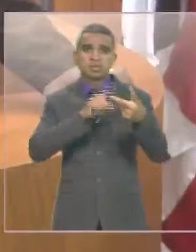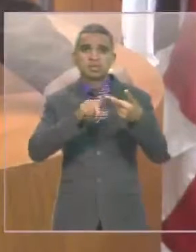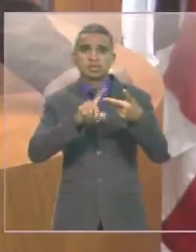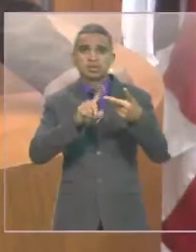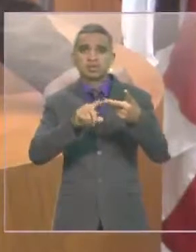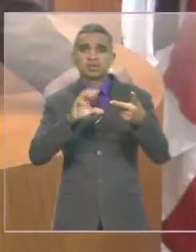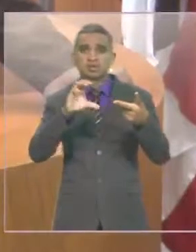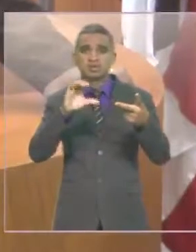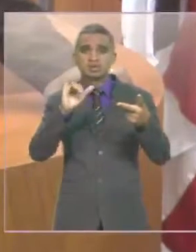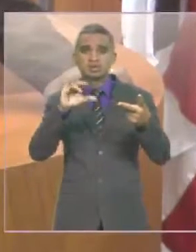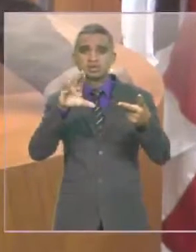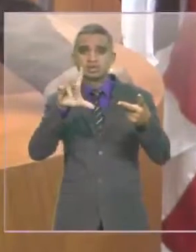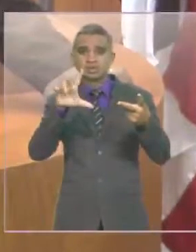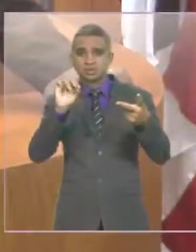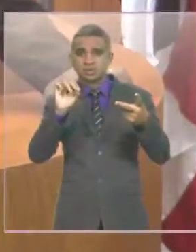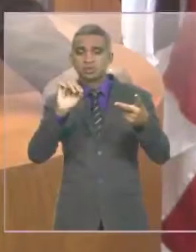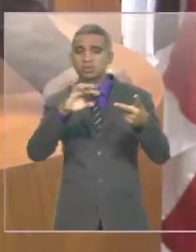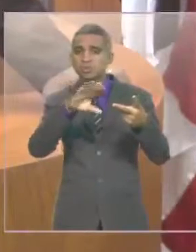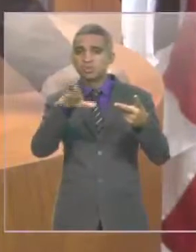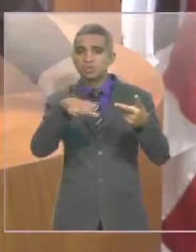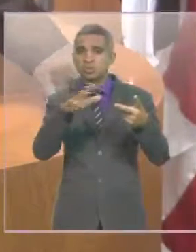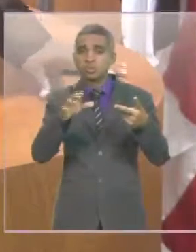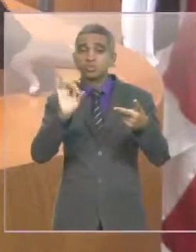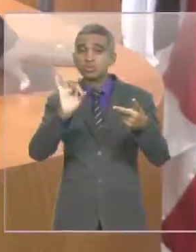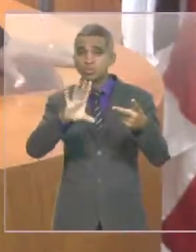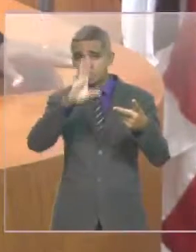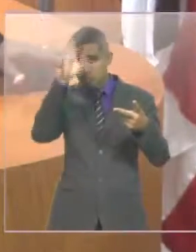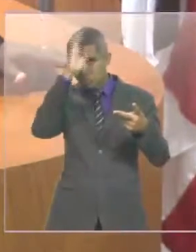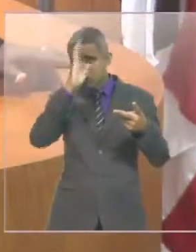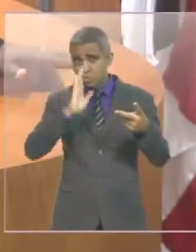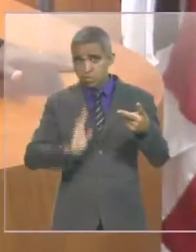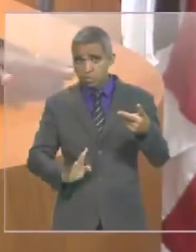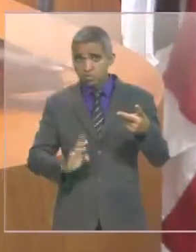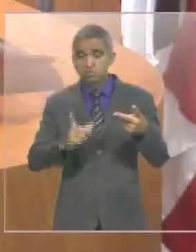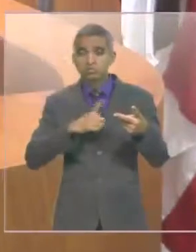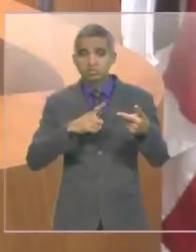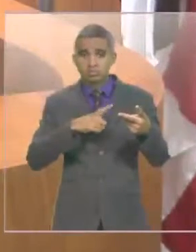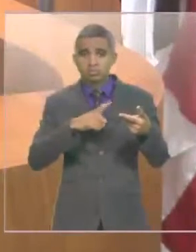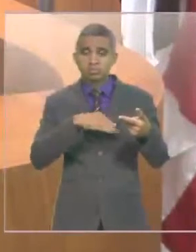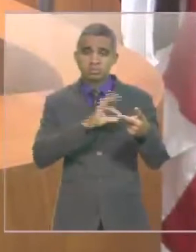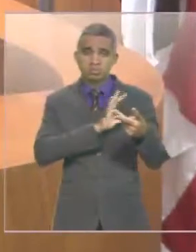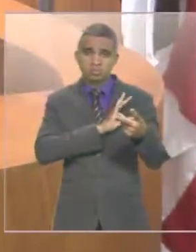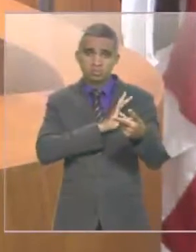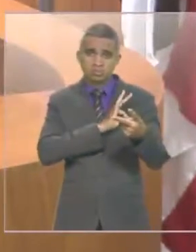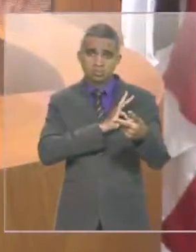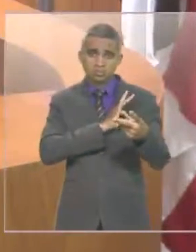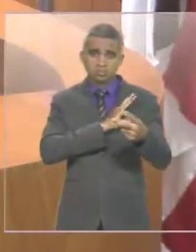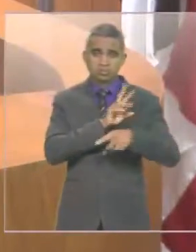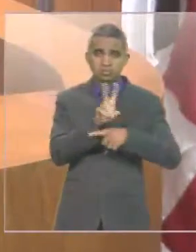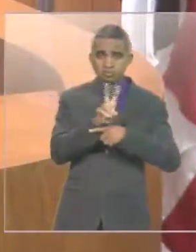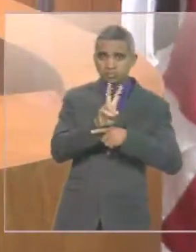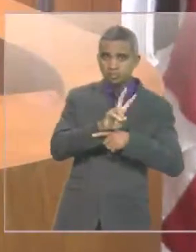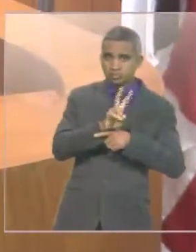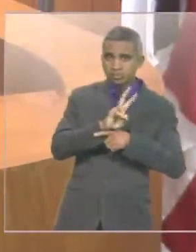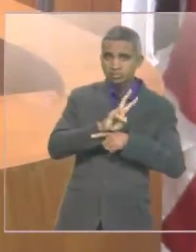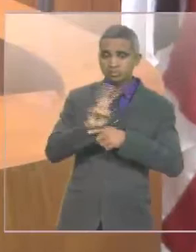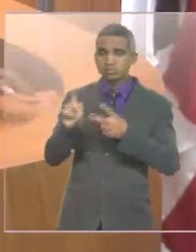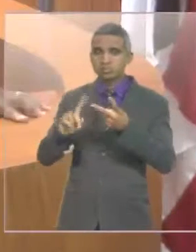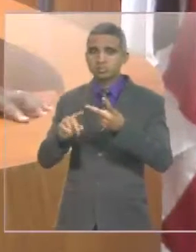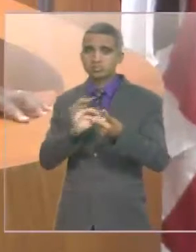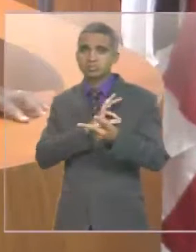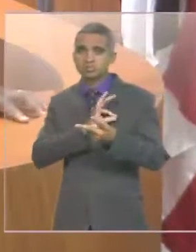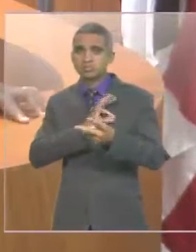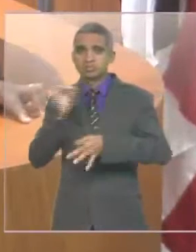somente no brasil existe polícia preventiva e por isso a judiciária tem que ser uma só